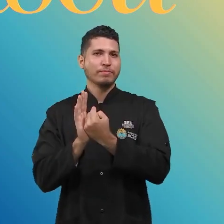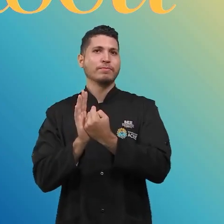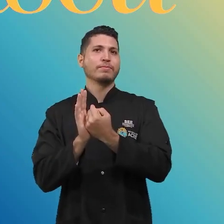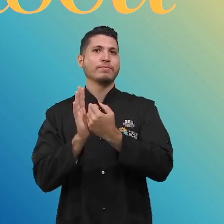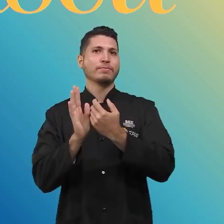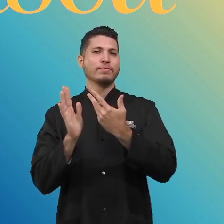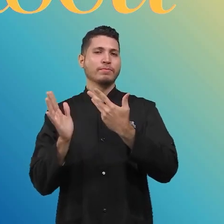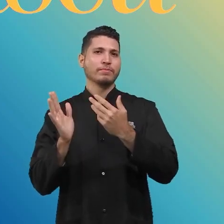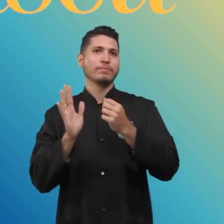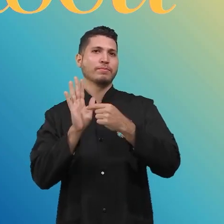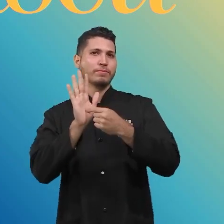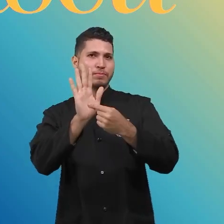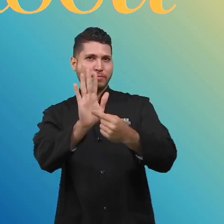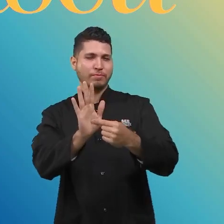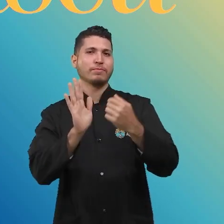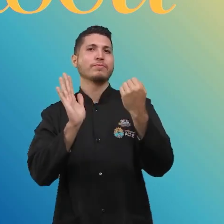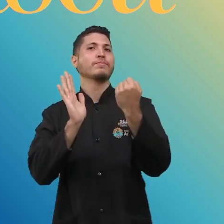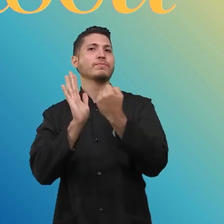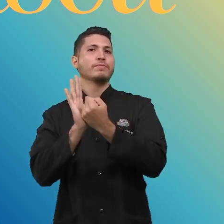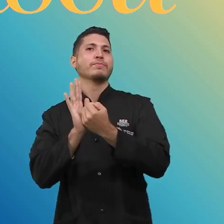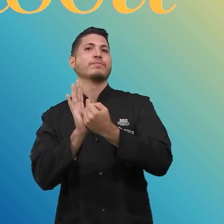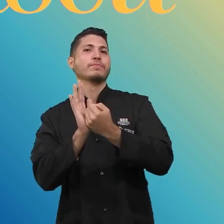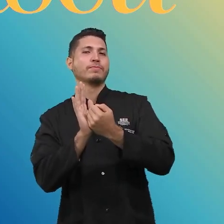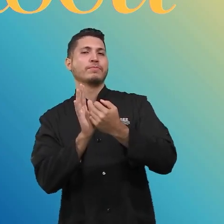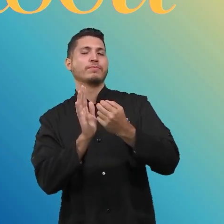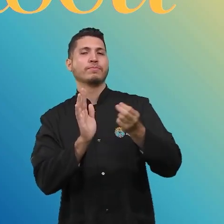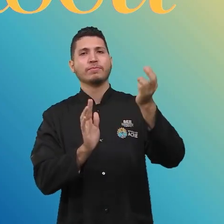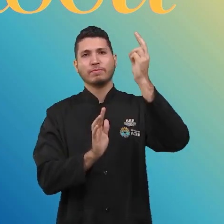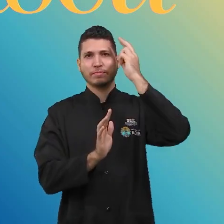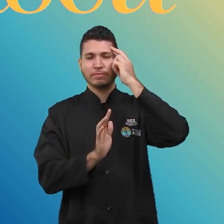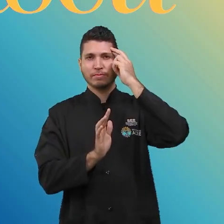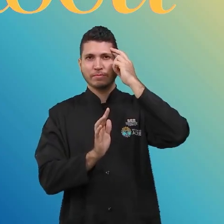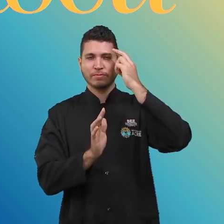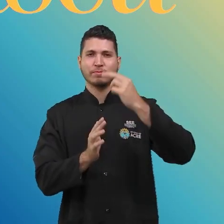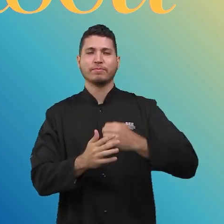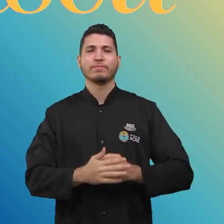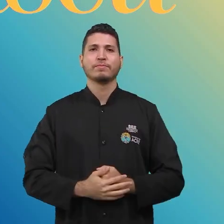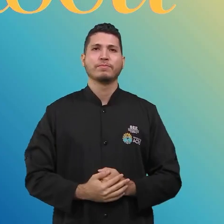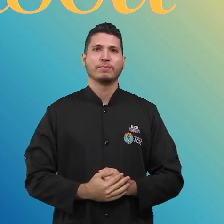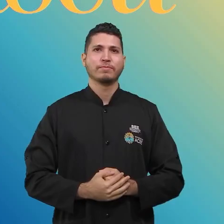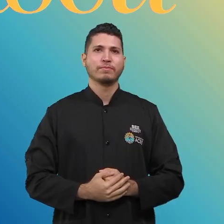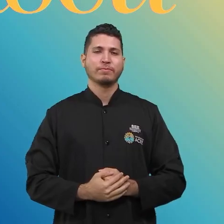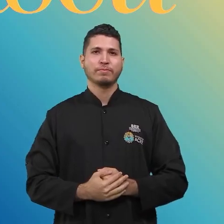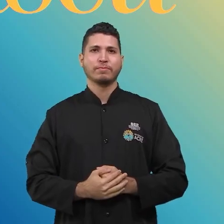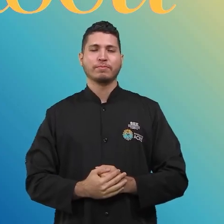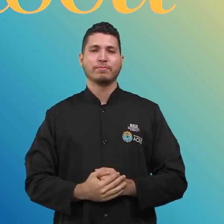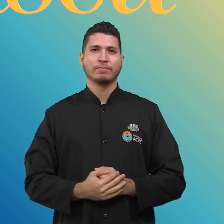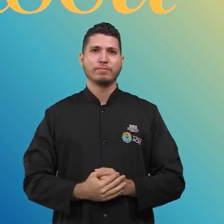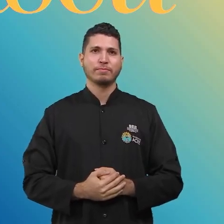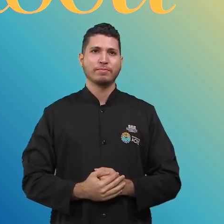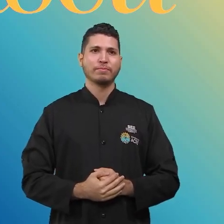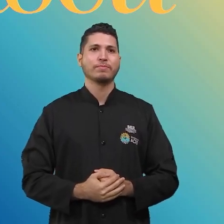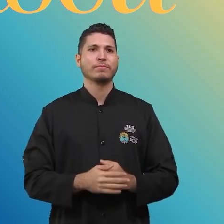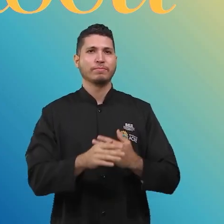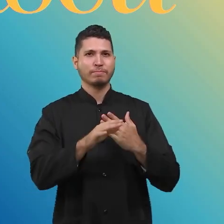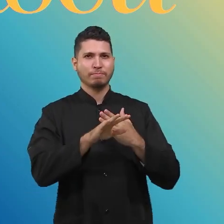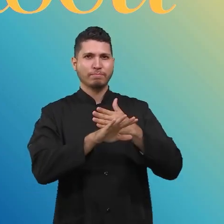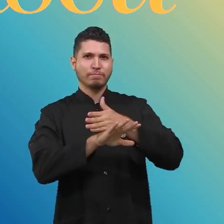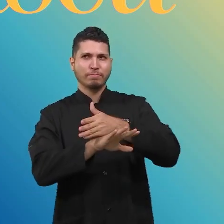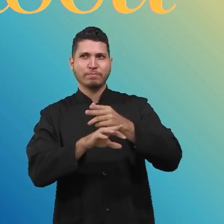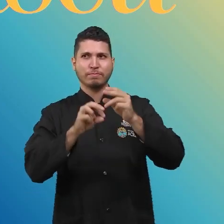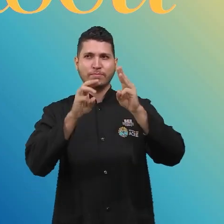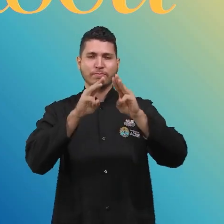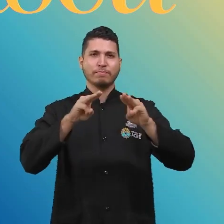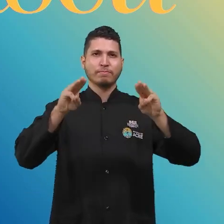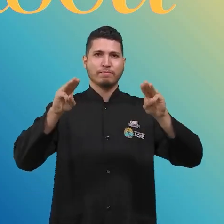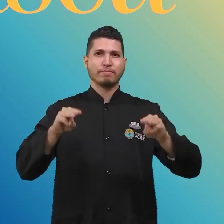oferecem experiências imersivas, que você pode fazer parte do que está exposto, né? De verdade, entrar no museu